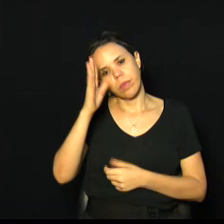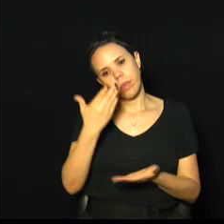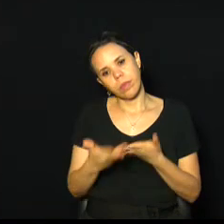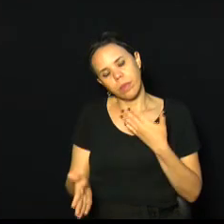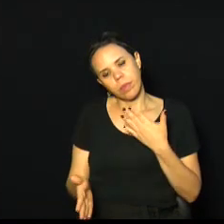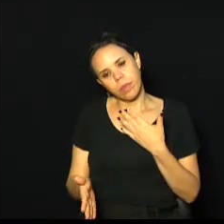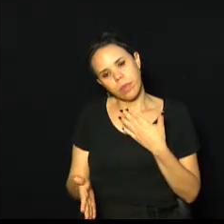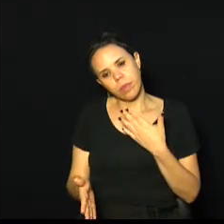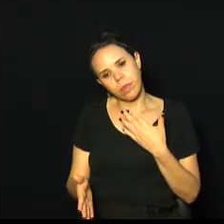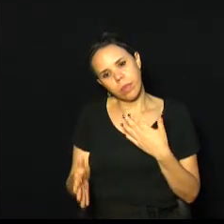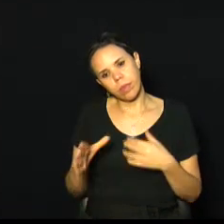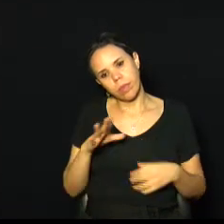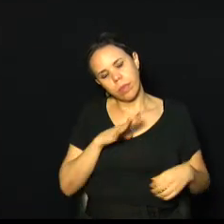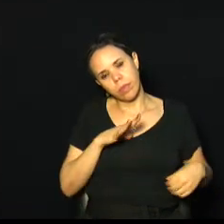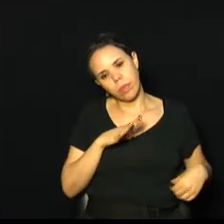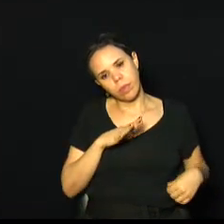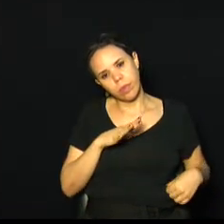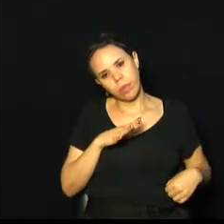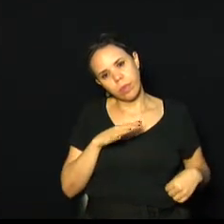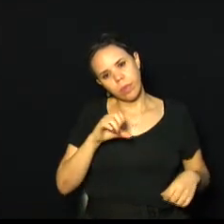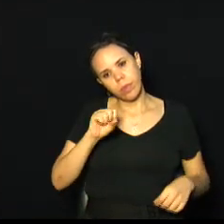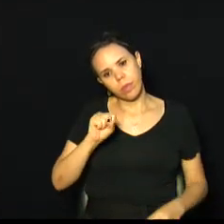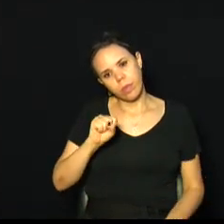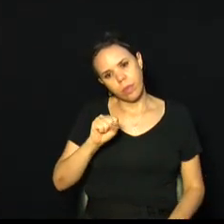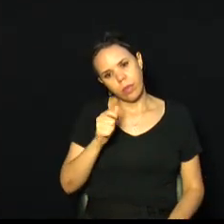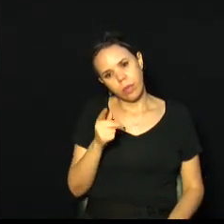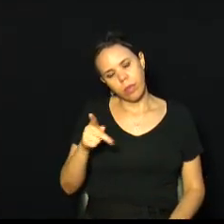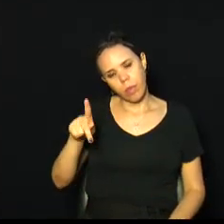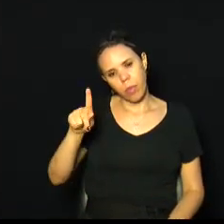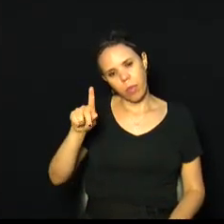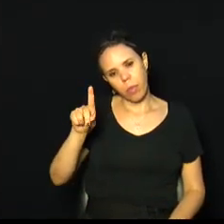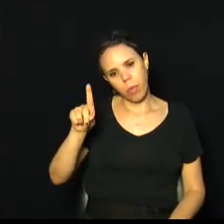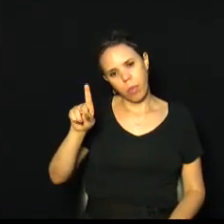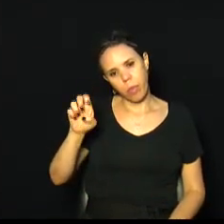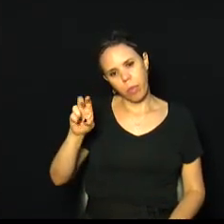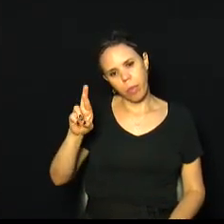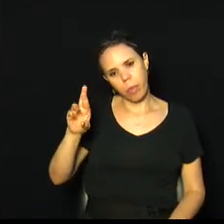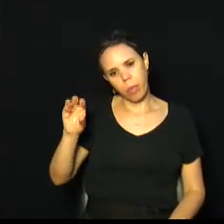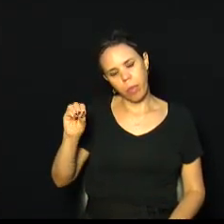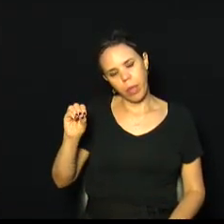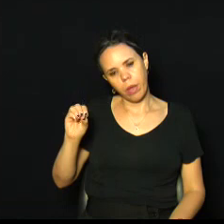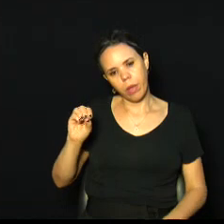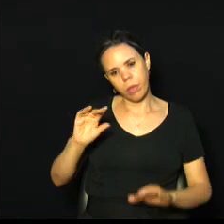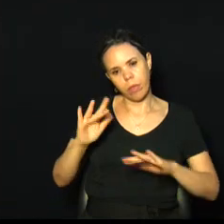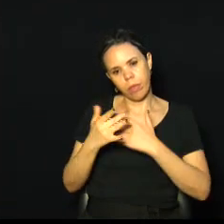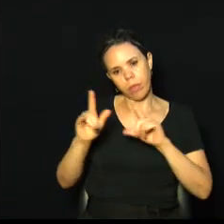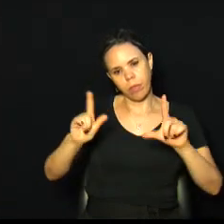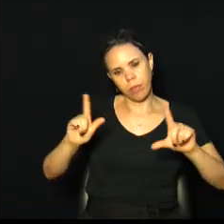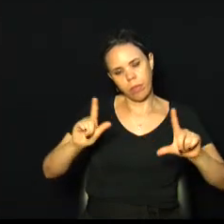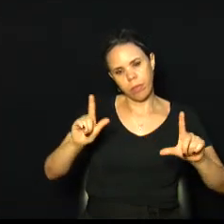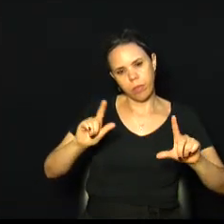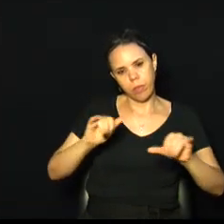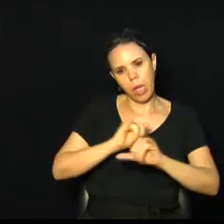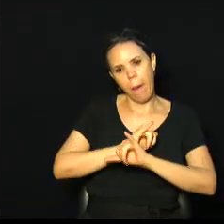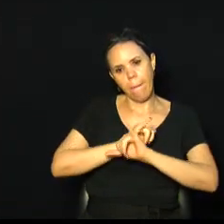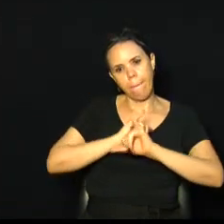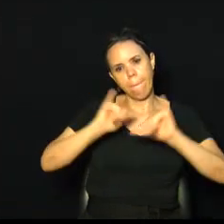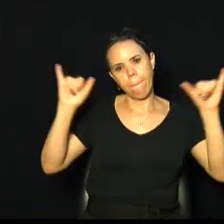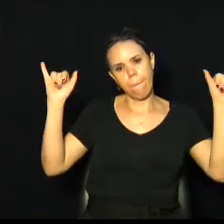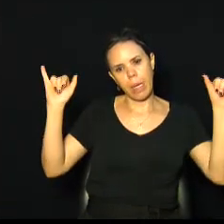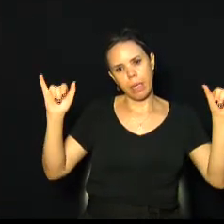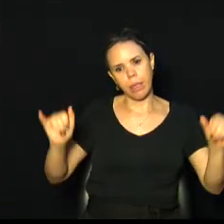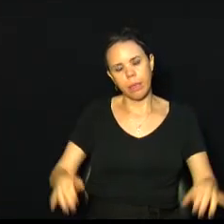perda é a cidade de São Pedro. Não é à toa que na imprensa, na TV, né,